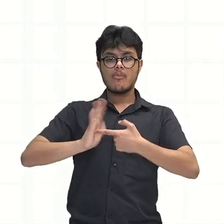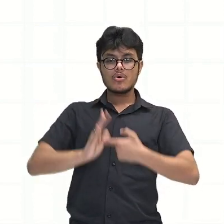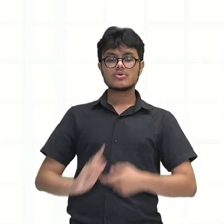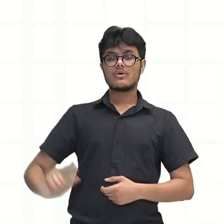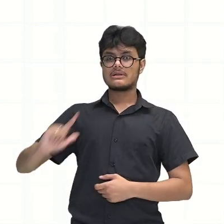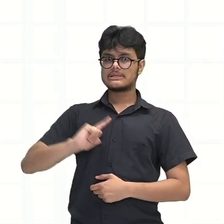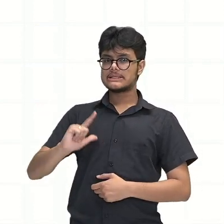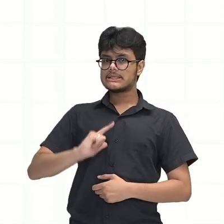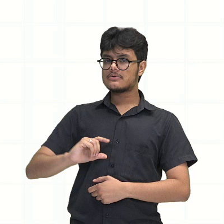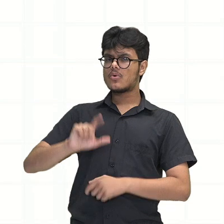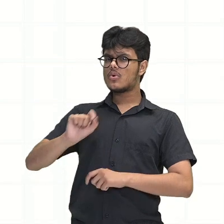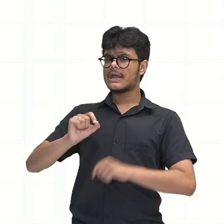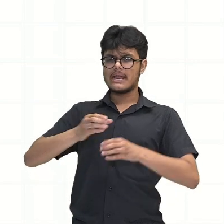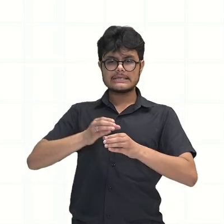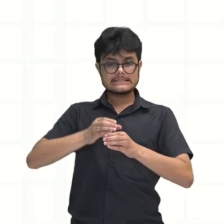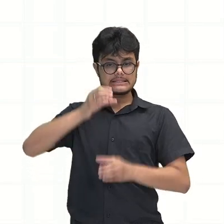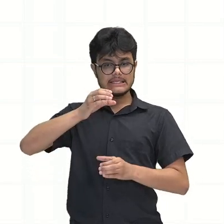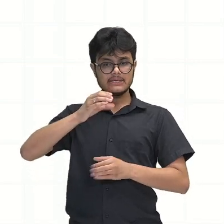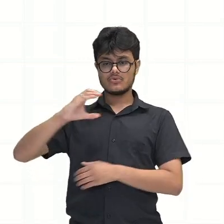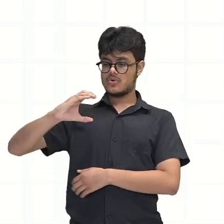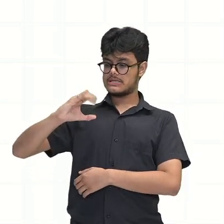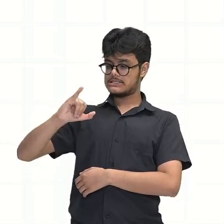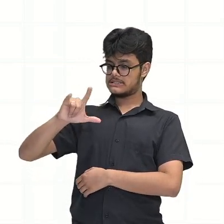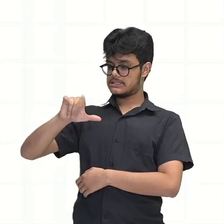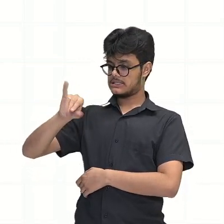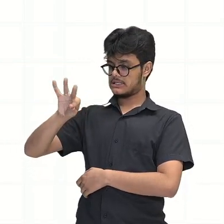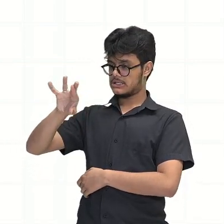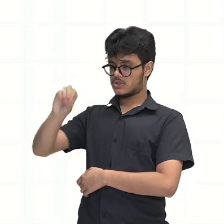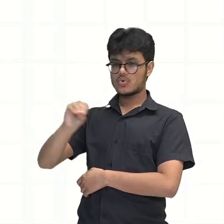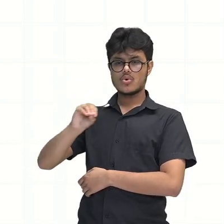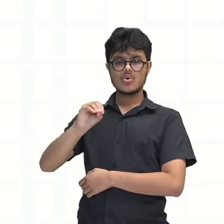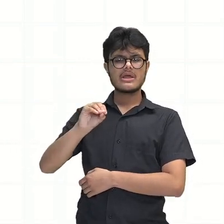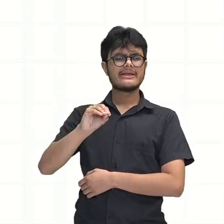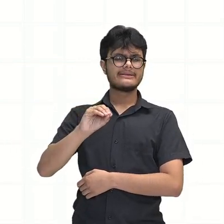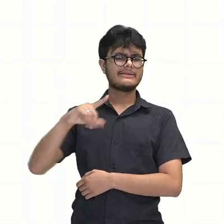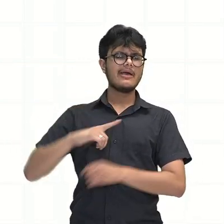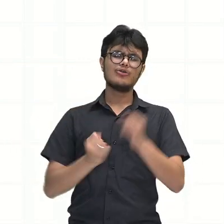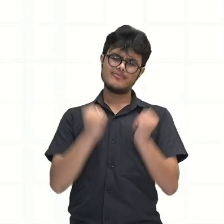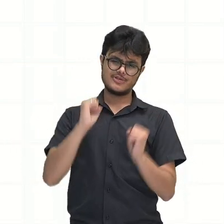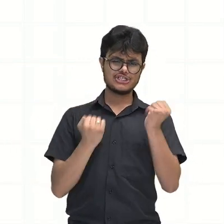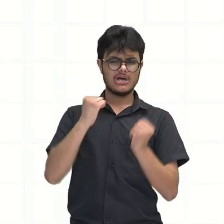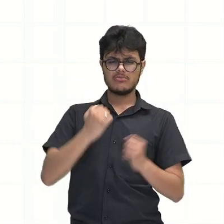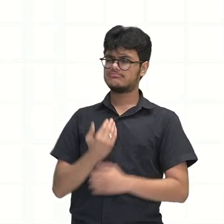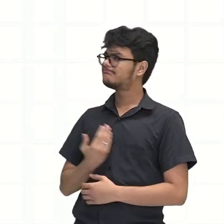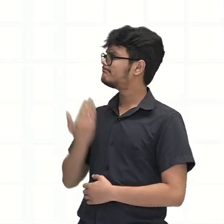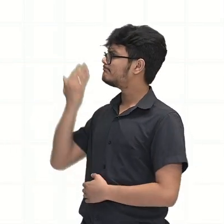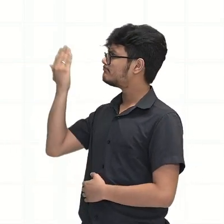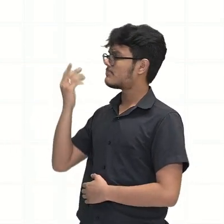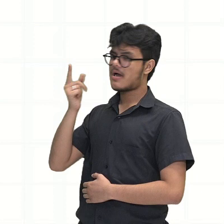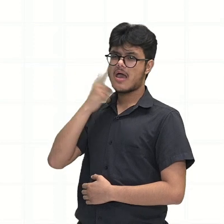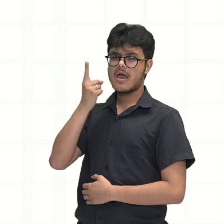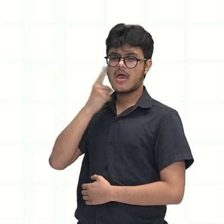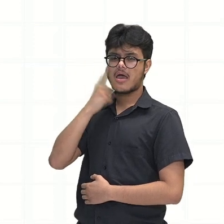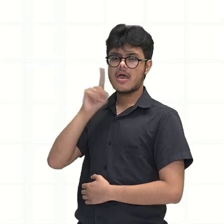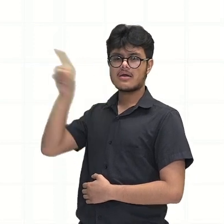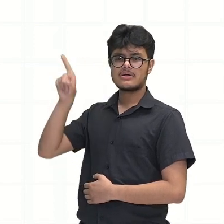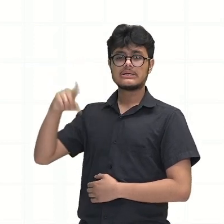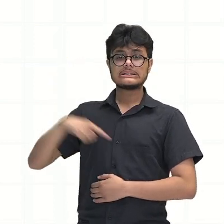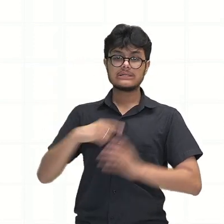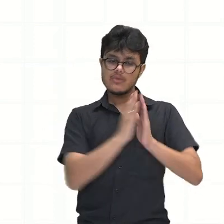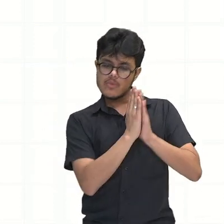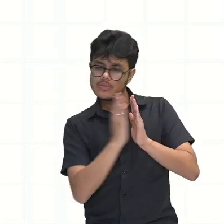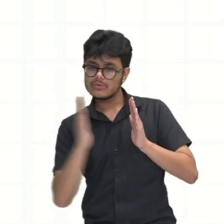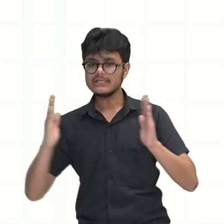possui cilindros, né? E aqui na nossa imagem, nós temos os cilindros dispostos em linha,